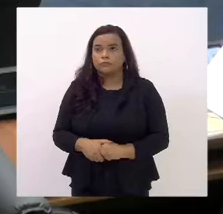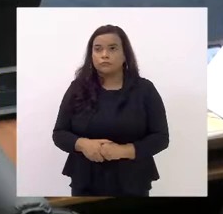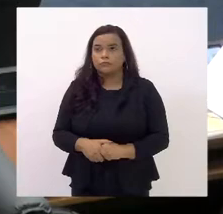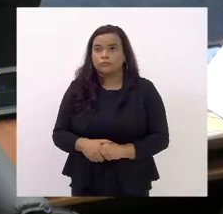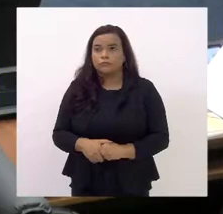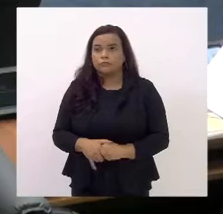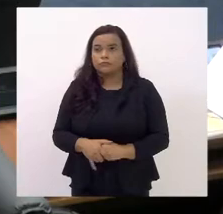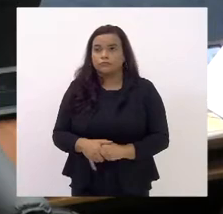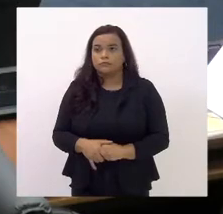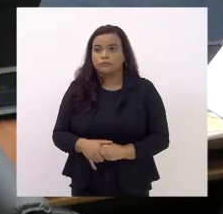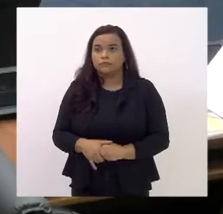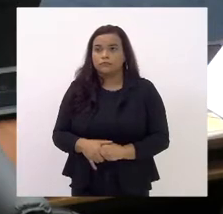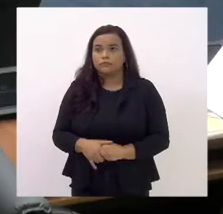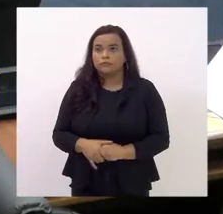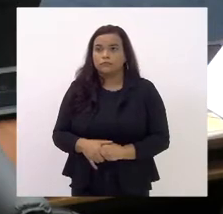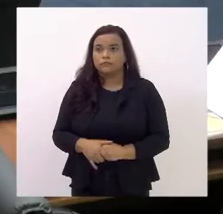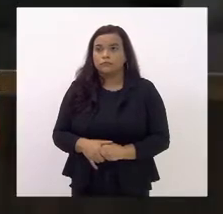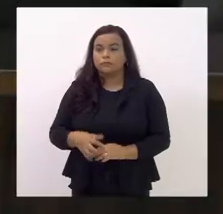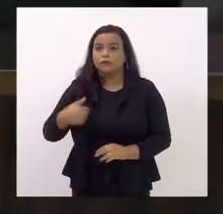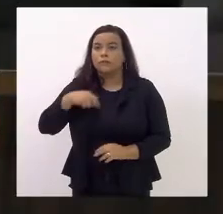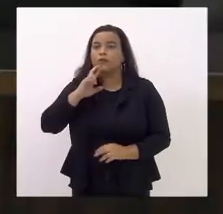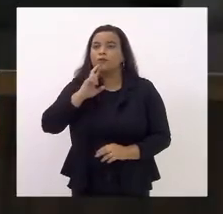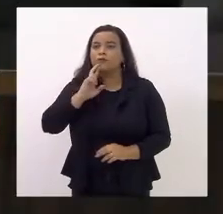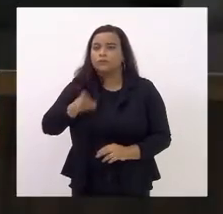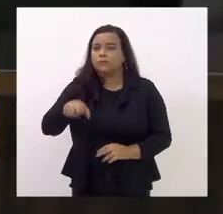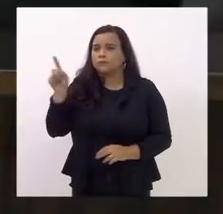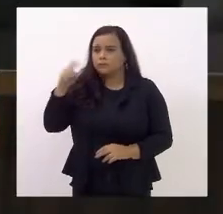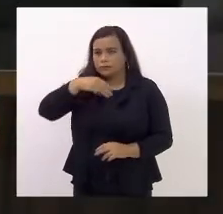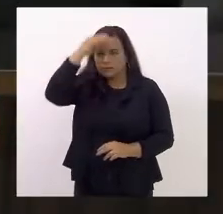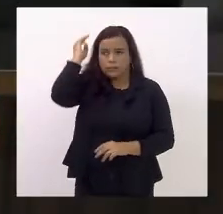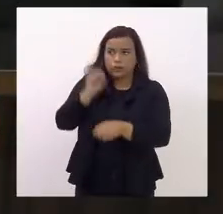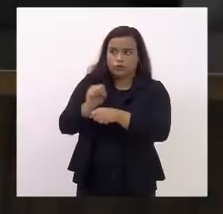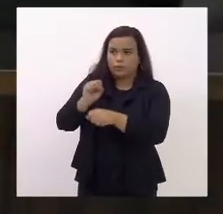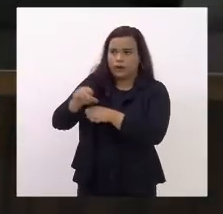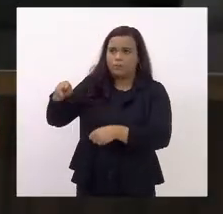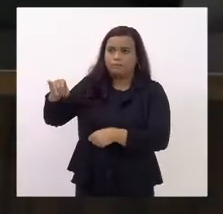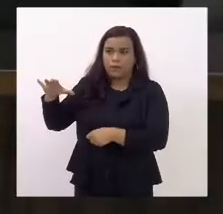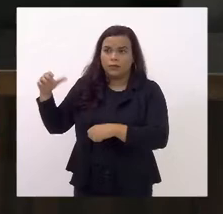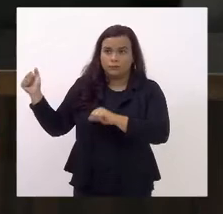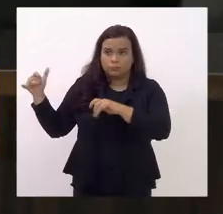Eu vou responder só, deputado Márcio, enquanto o Mink não vem aqui.